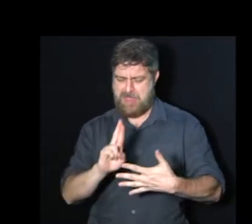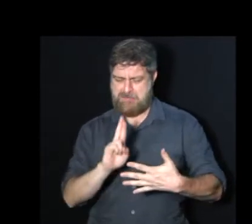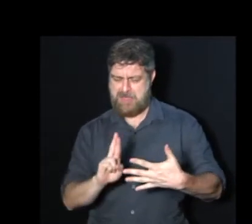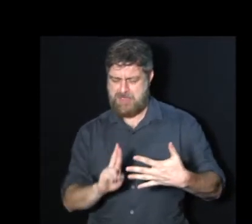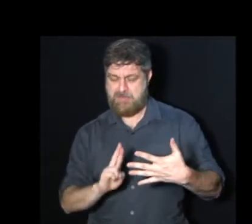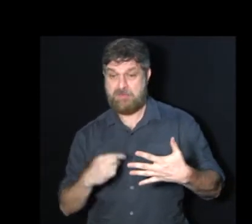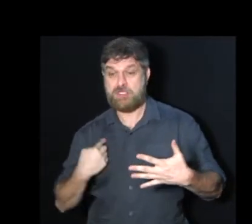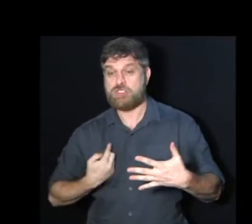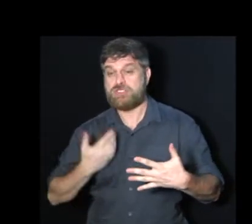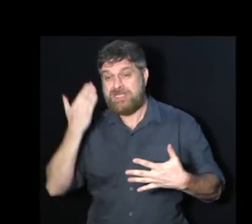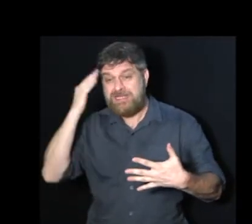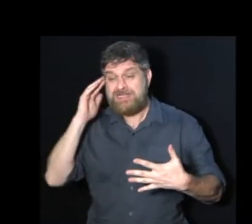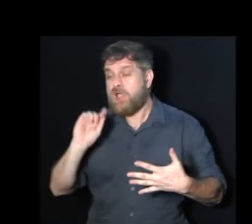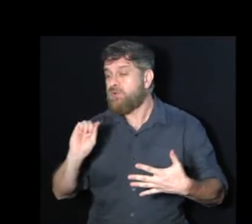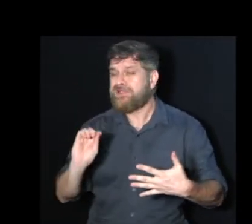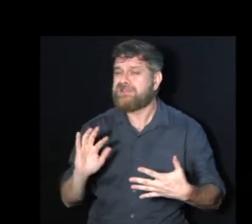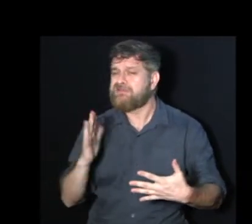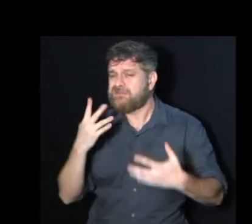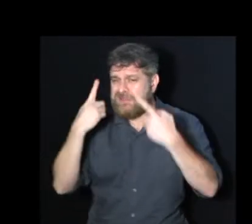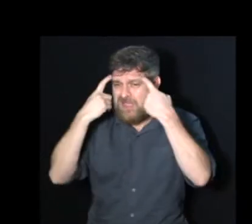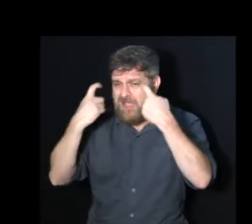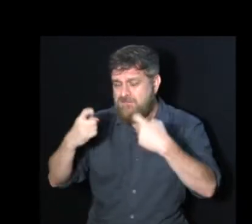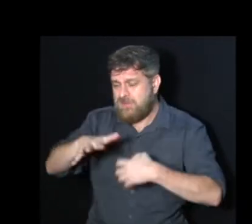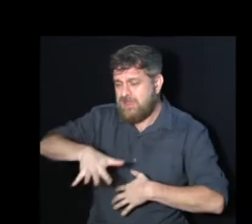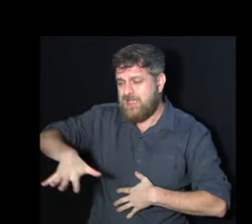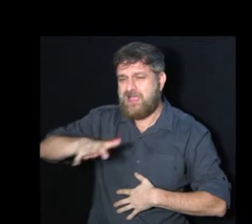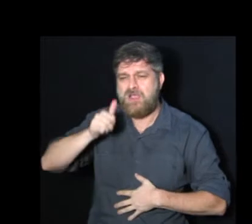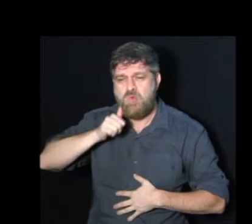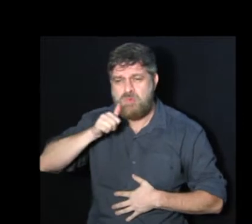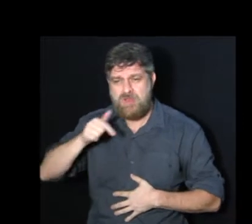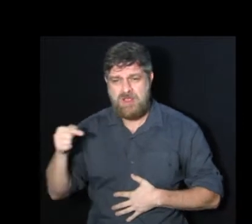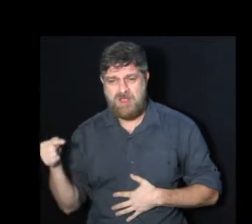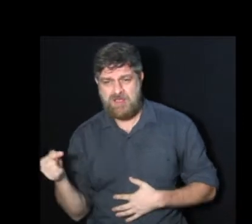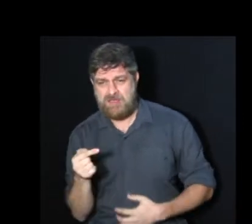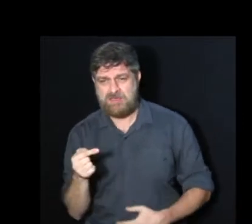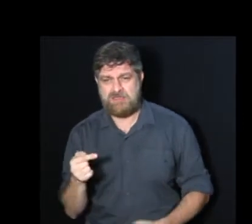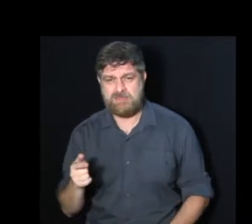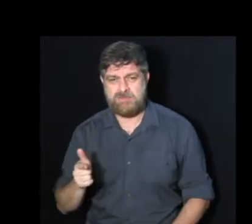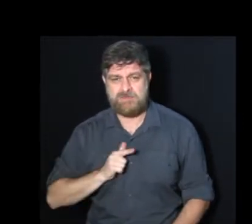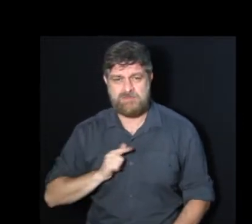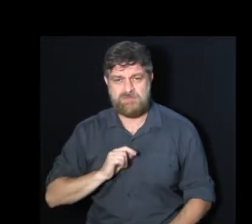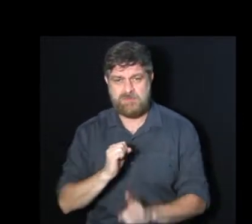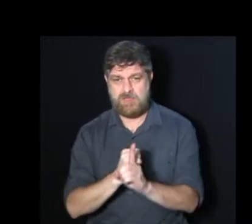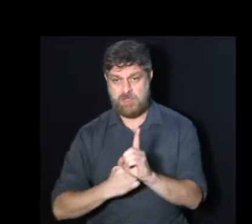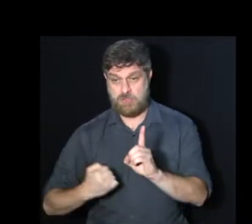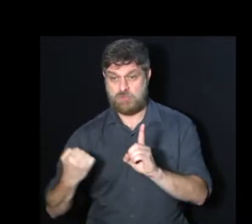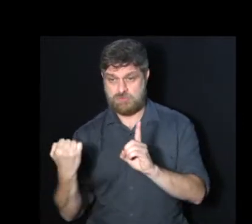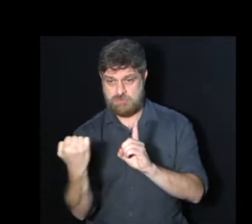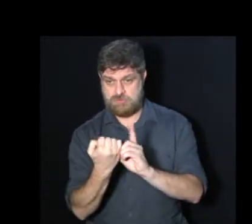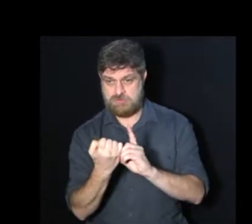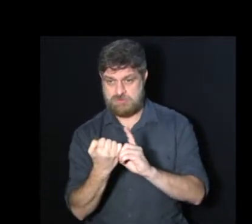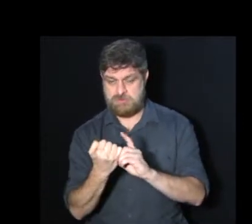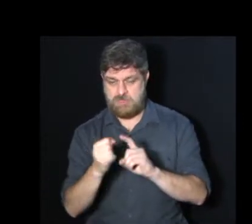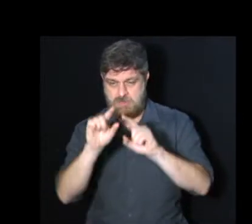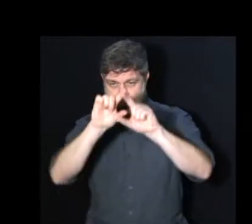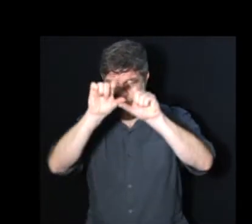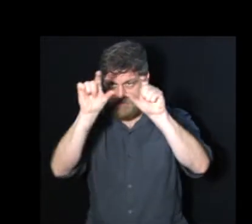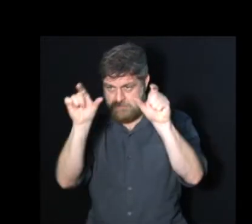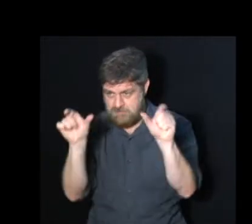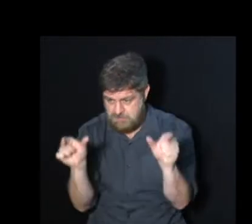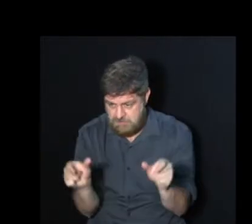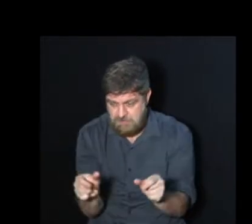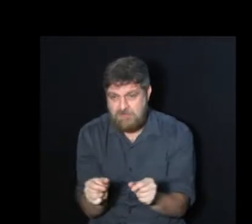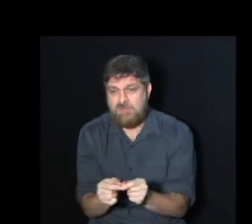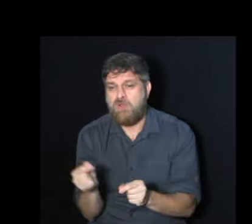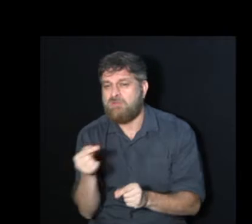entender o fenômeno. Então, temos desde esse componente social, que é